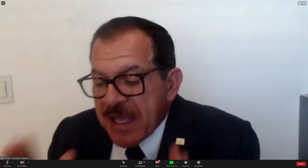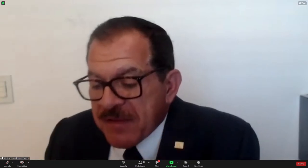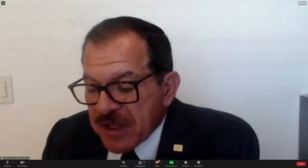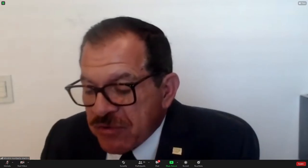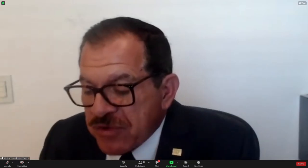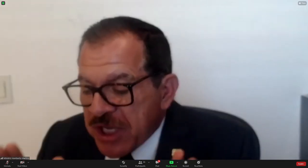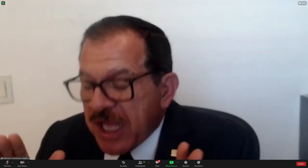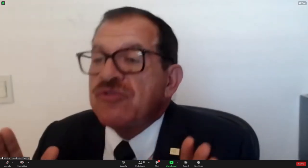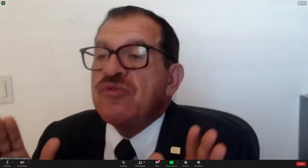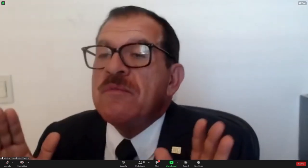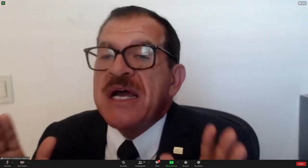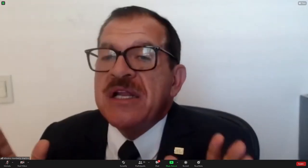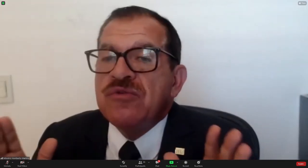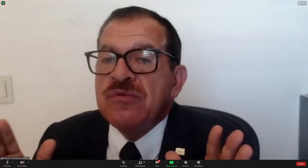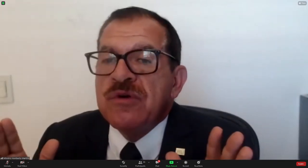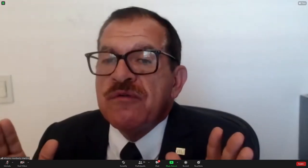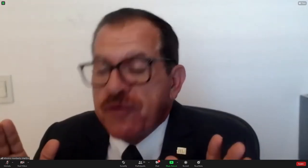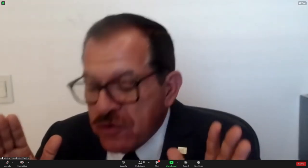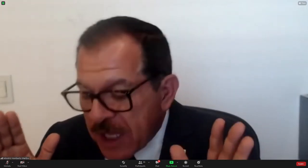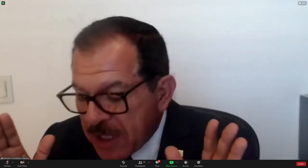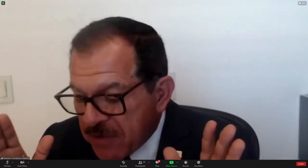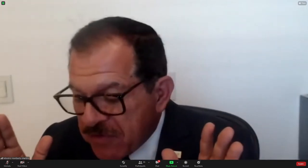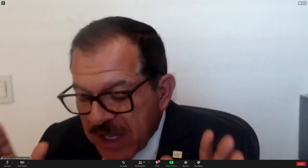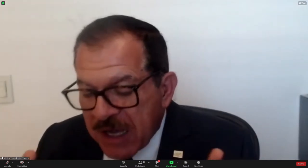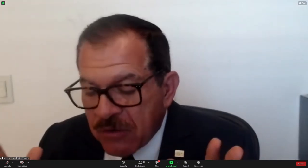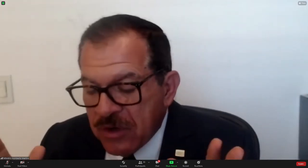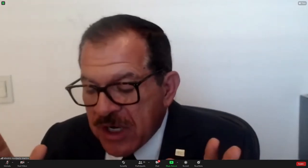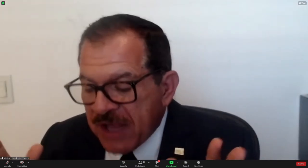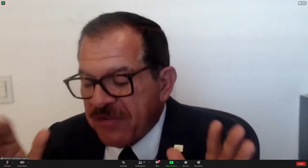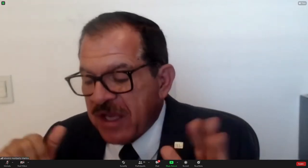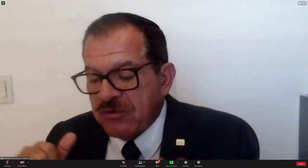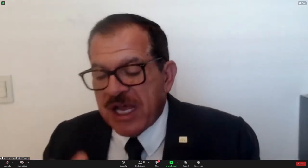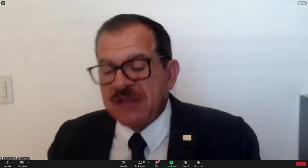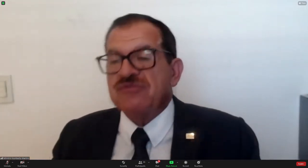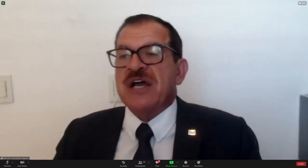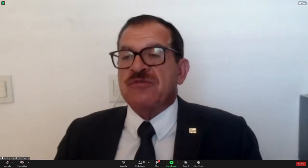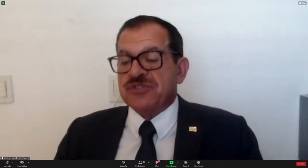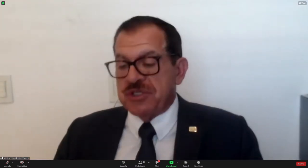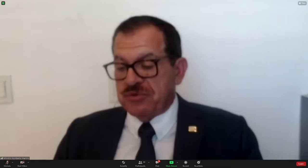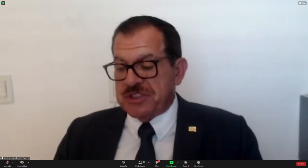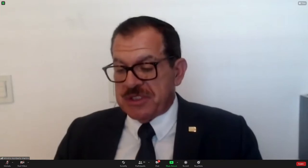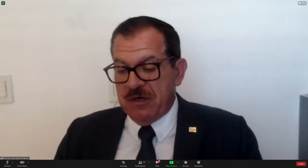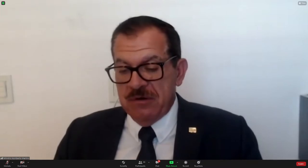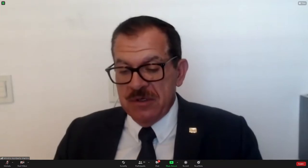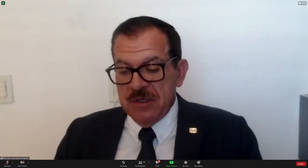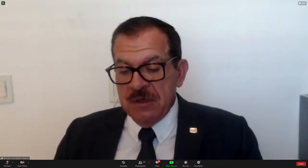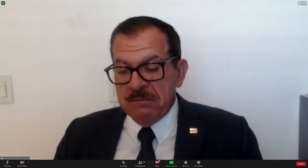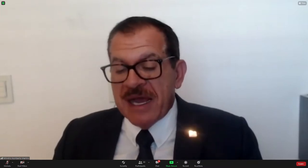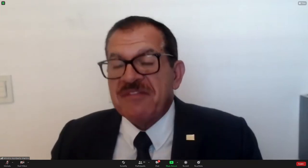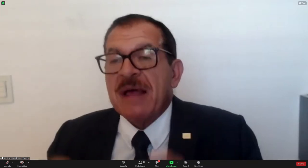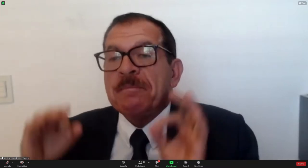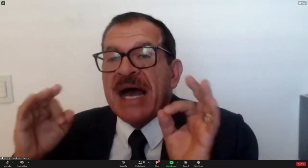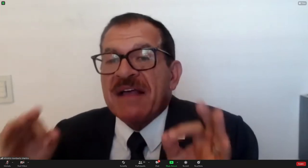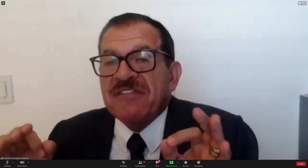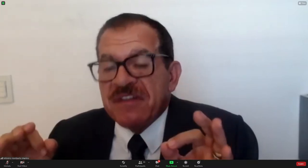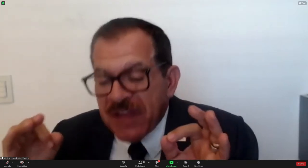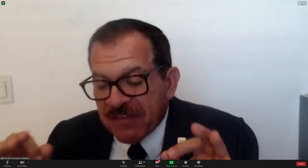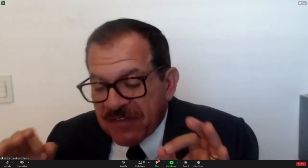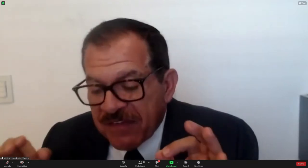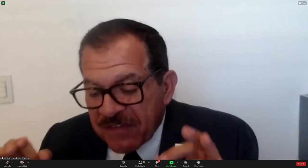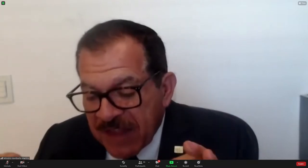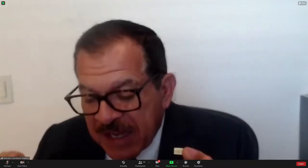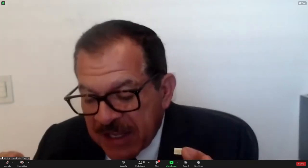é apenas um direito humano fundamental assegurado na Constituição, mas a